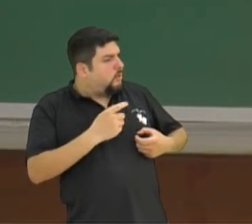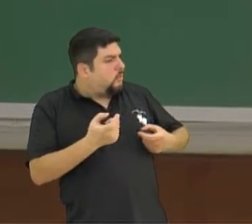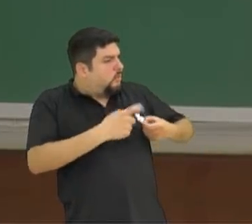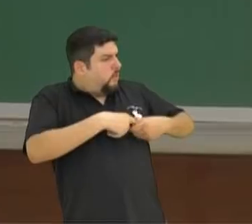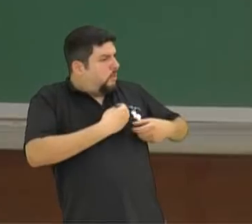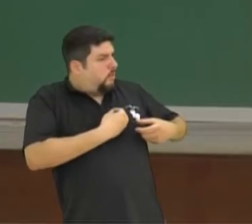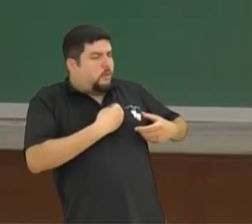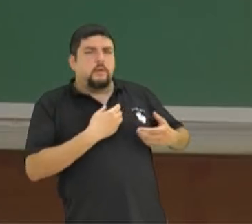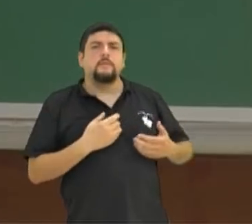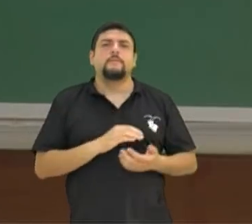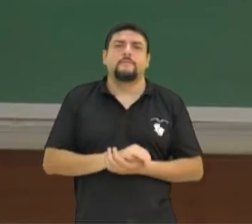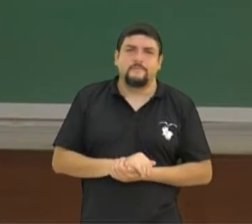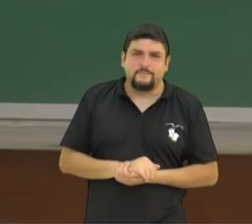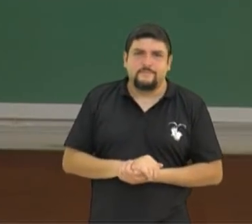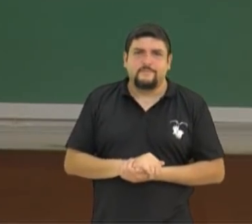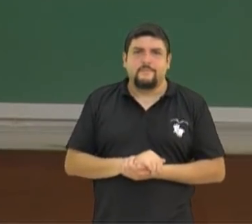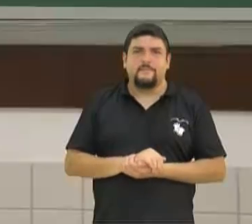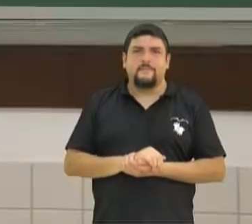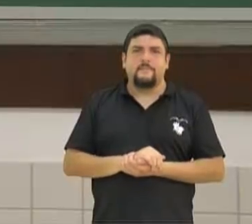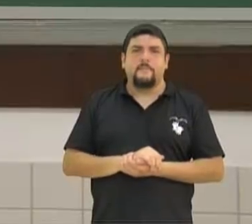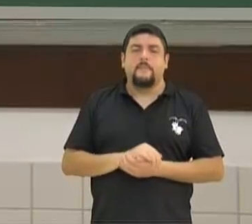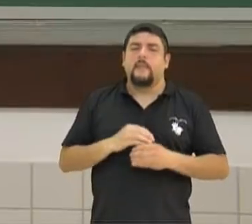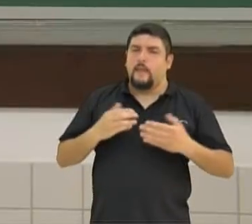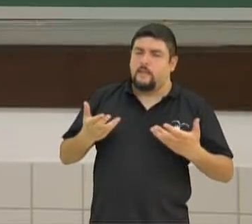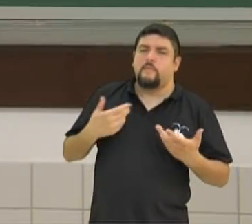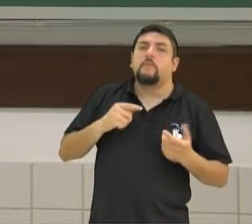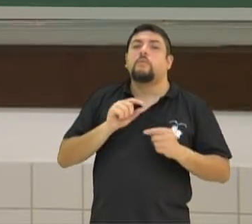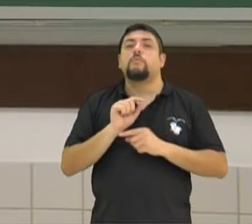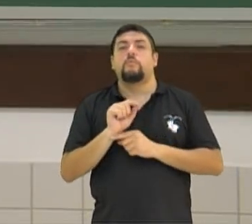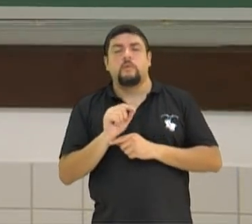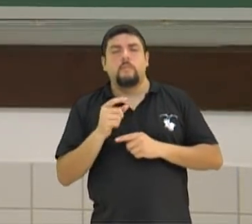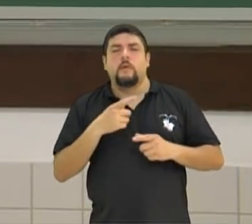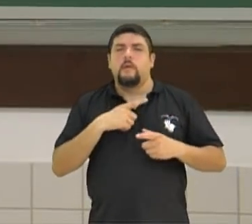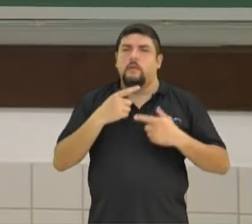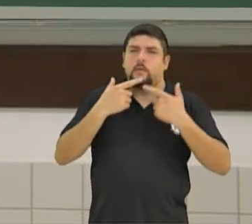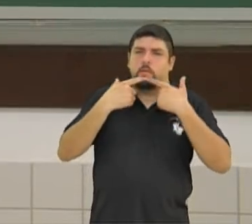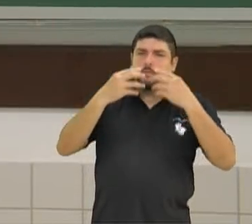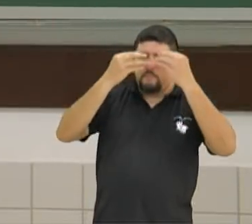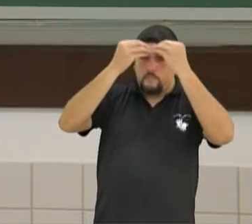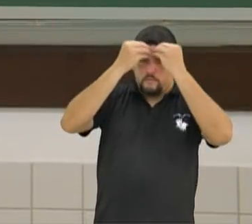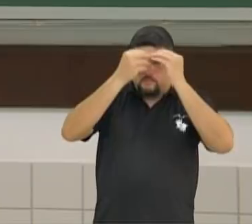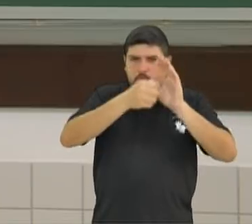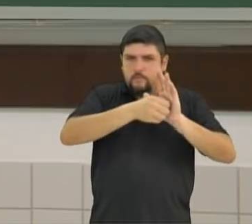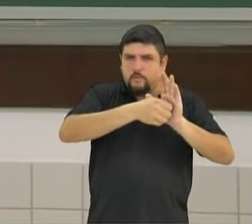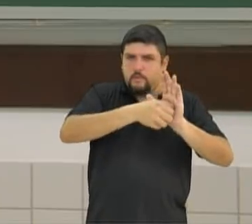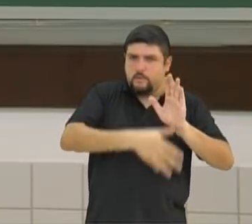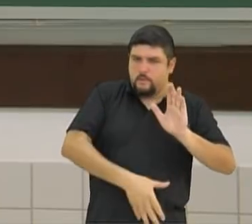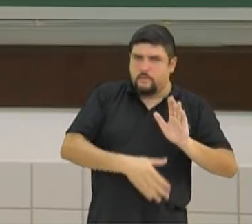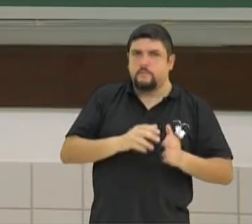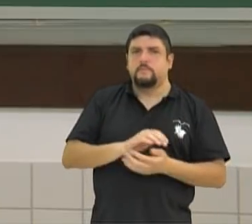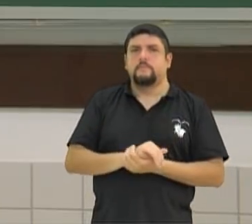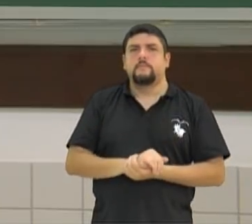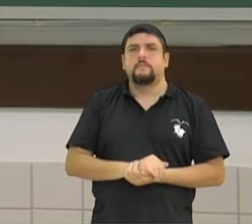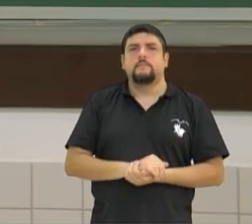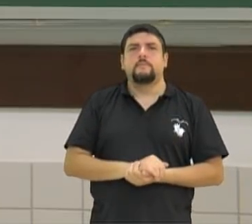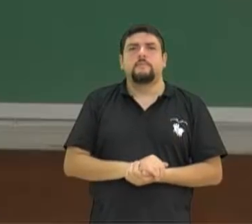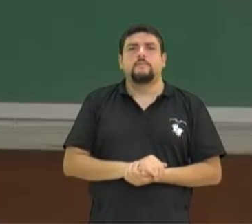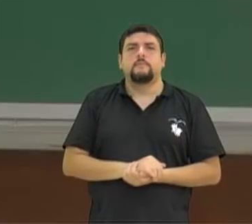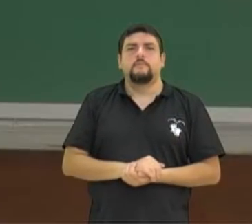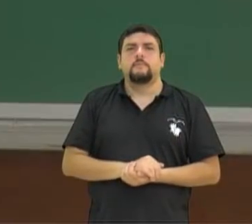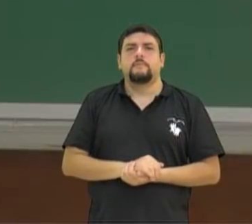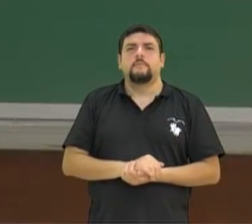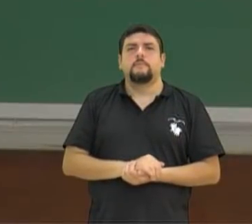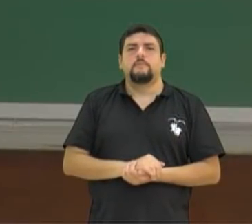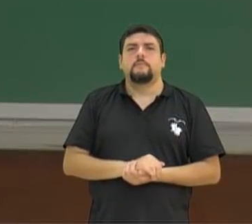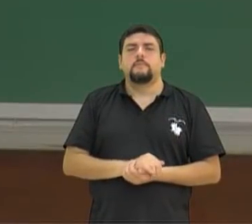dela, né? Perguntando, mas ele ressuscitou? Certo? Então a gente tem uma linguagem denotativa no sentido real. Muito bem, vamos rever